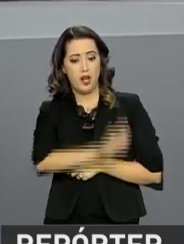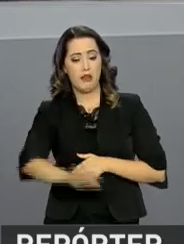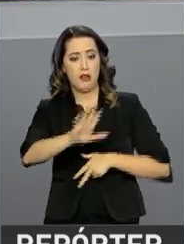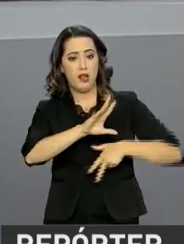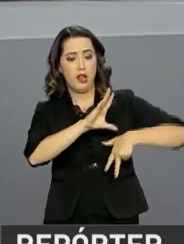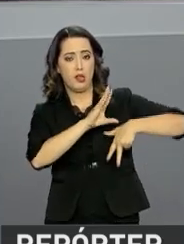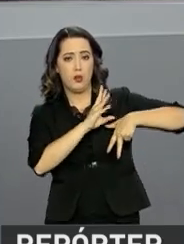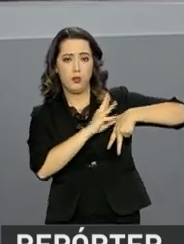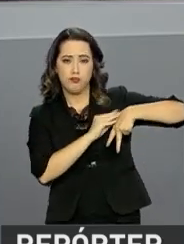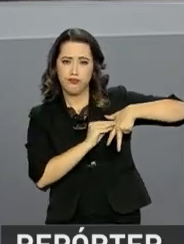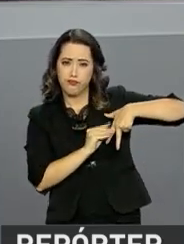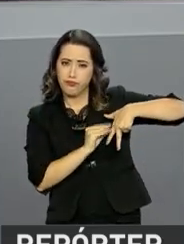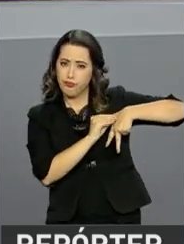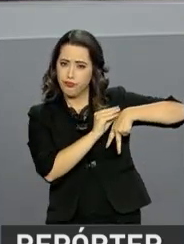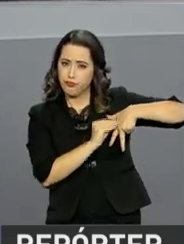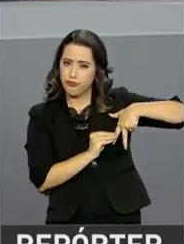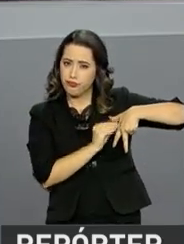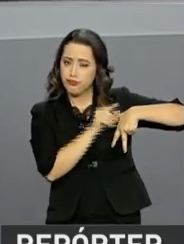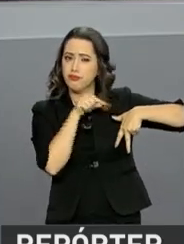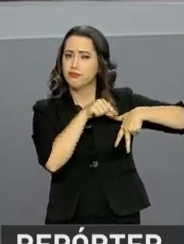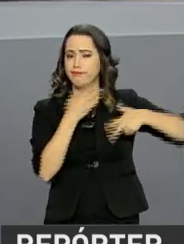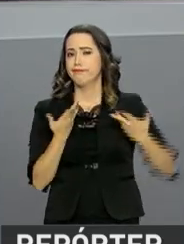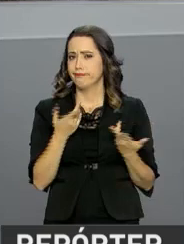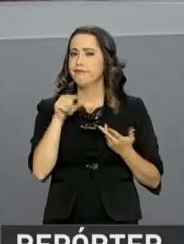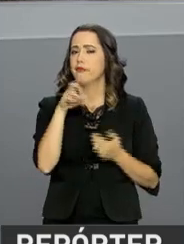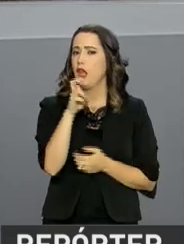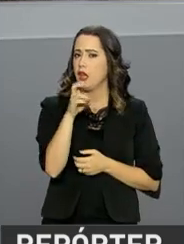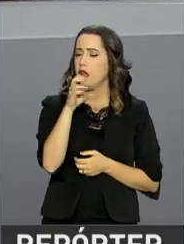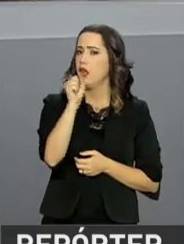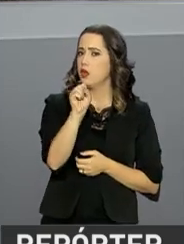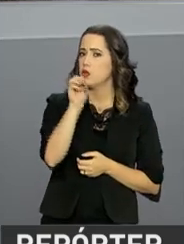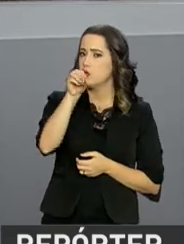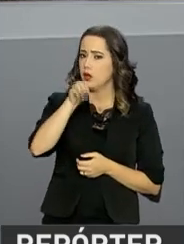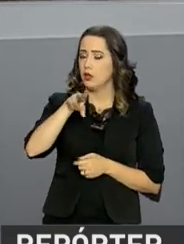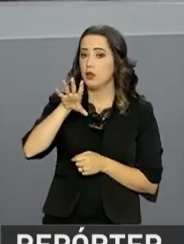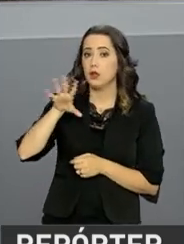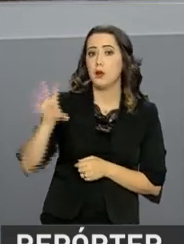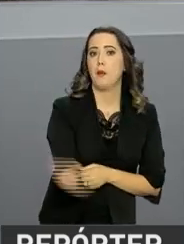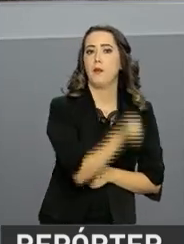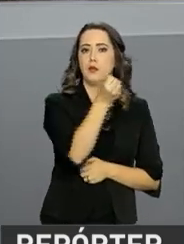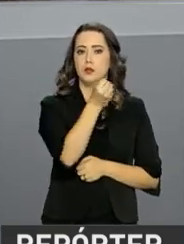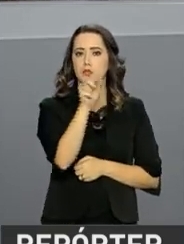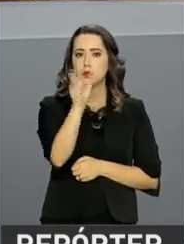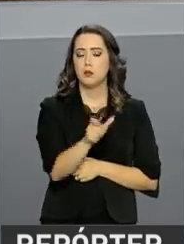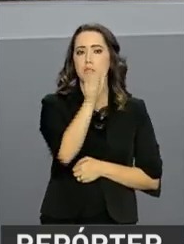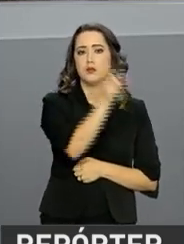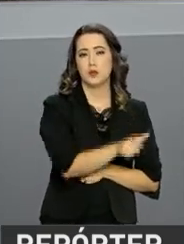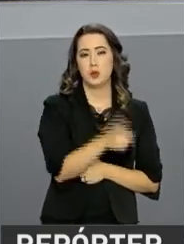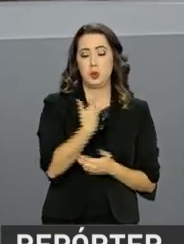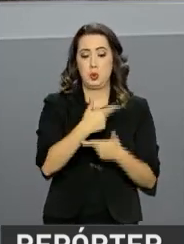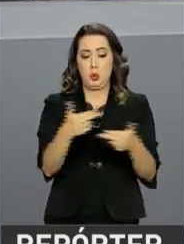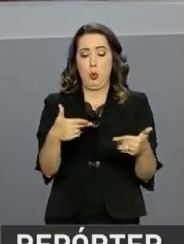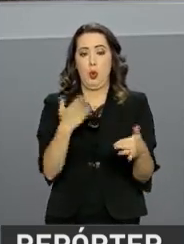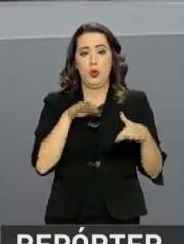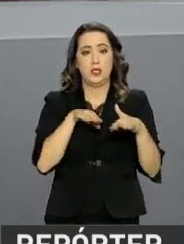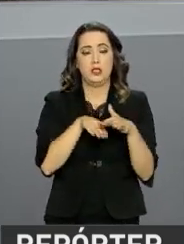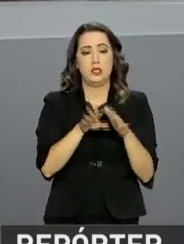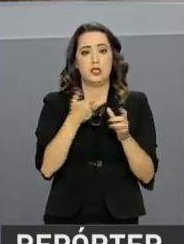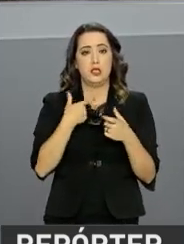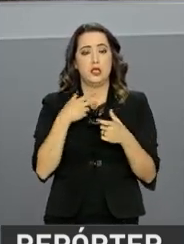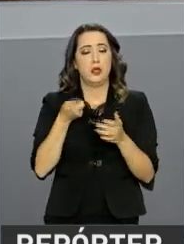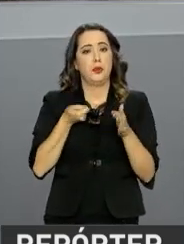policiais civis cumprem quase 580 mandados de busca e apreensão já que de arquivos com conteúdos relacionados